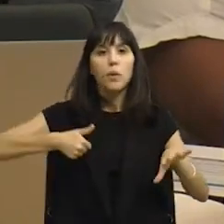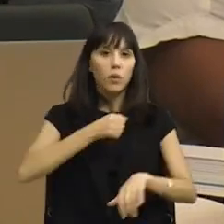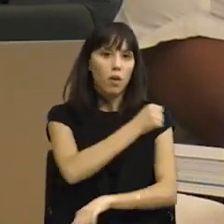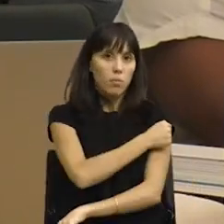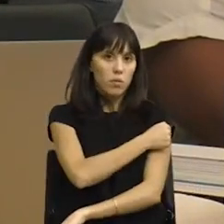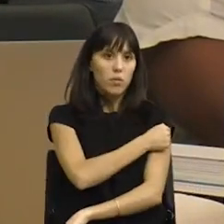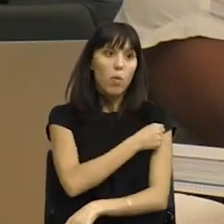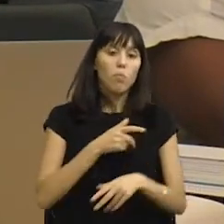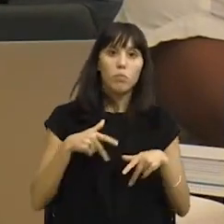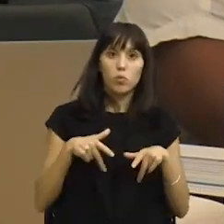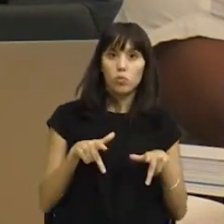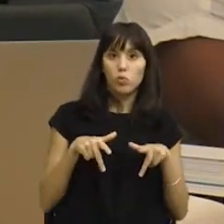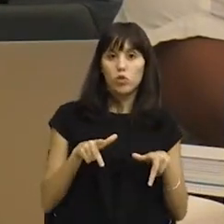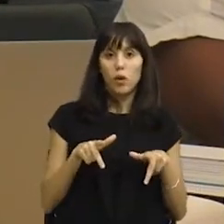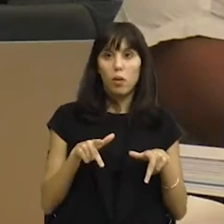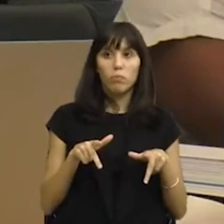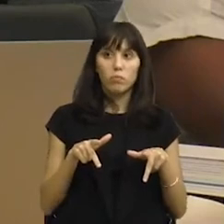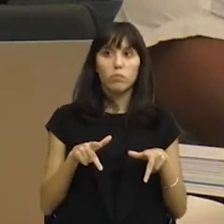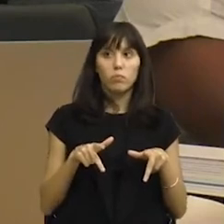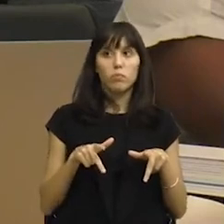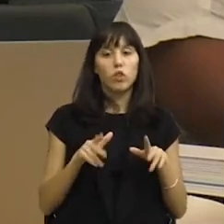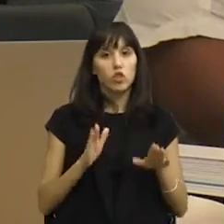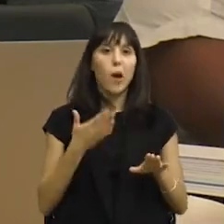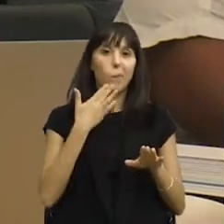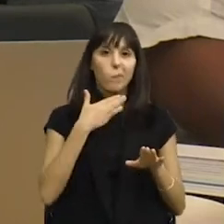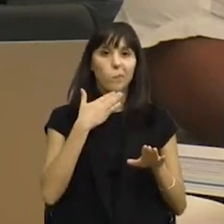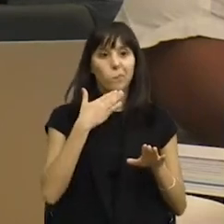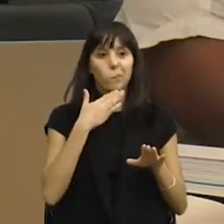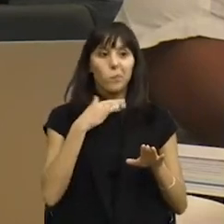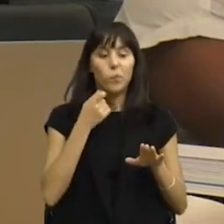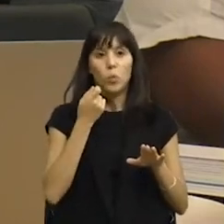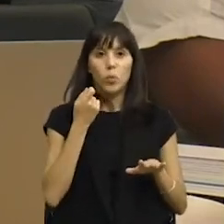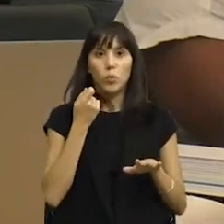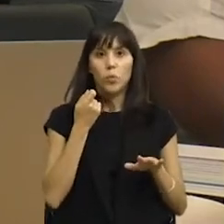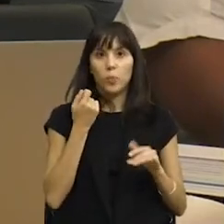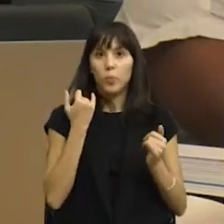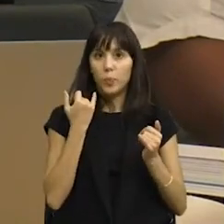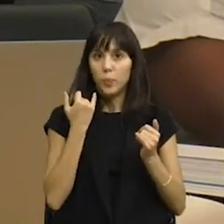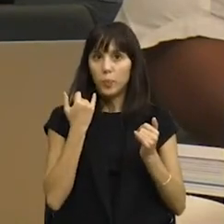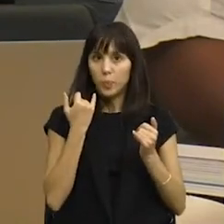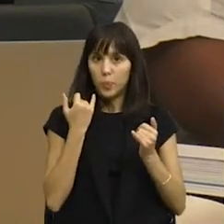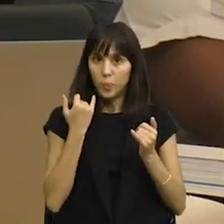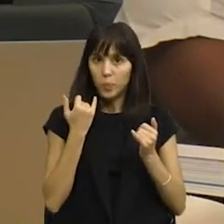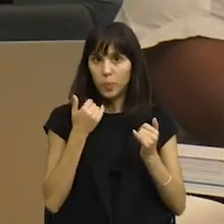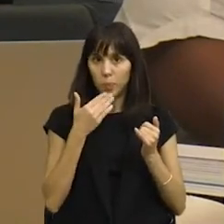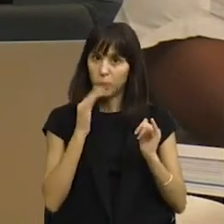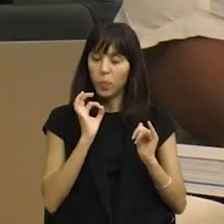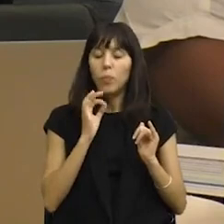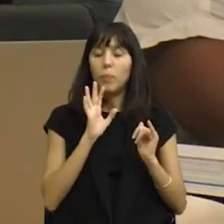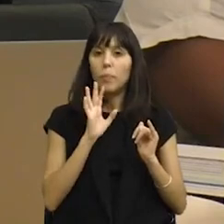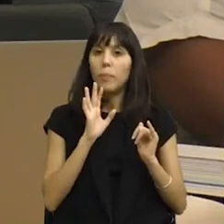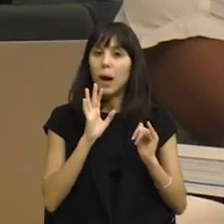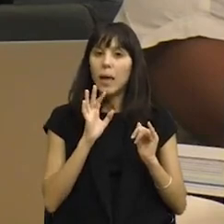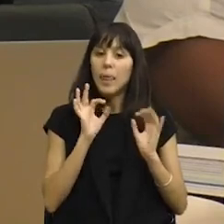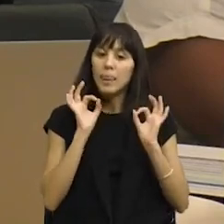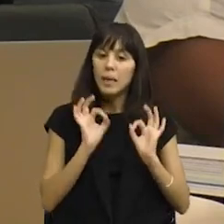habitação, é uma metodologia que já é em si mesma bastante rigorosa, mas não inclui toda a dinâmica que nós